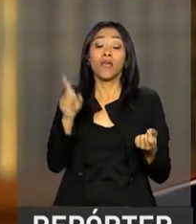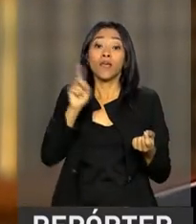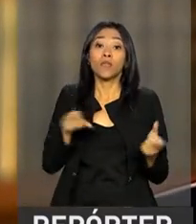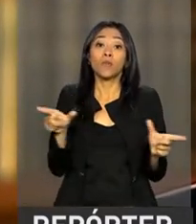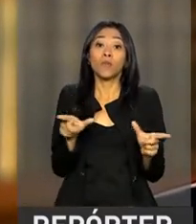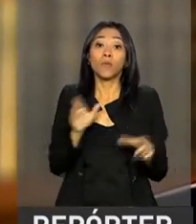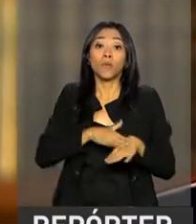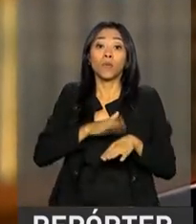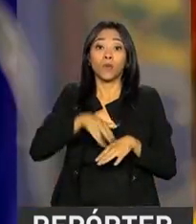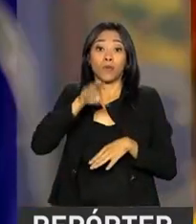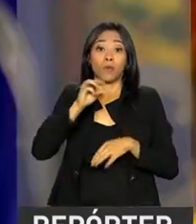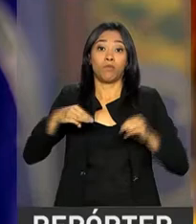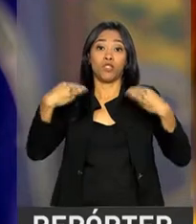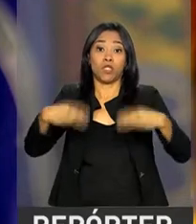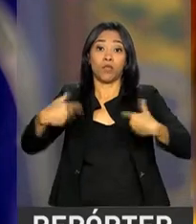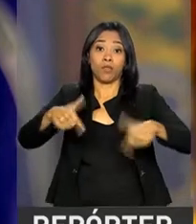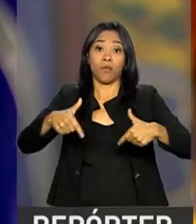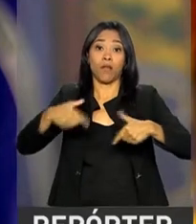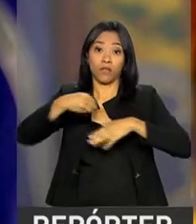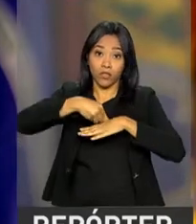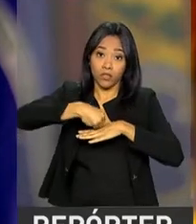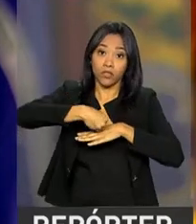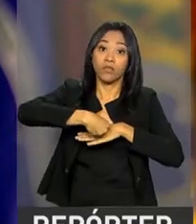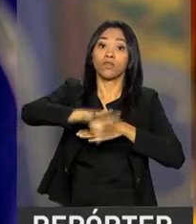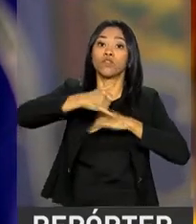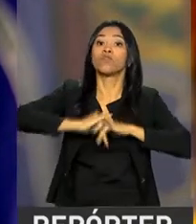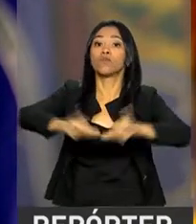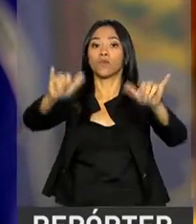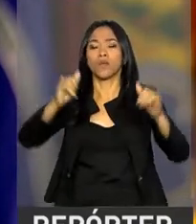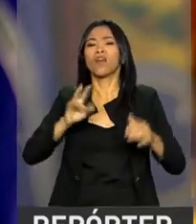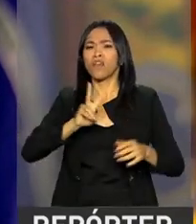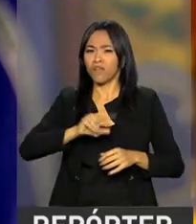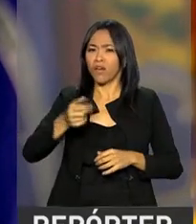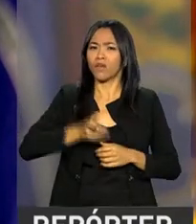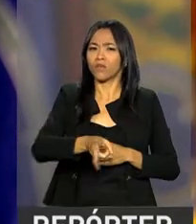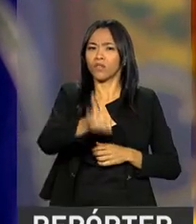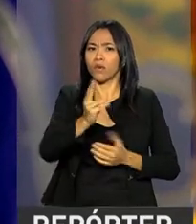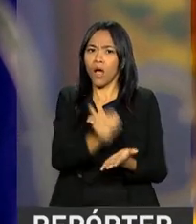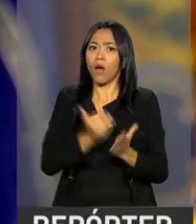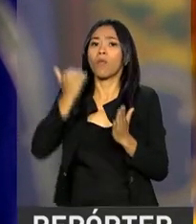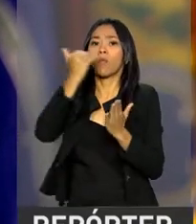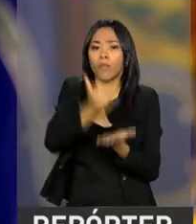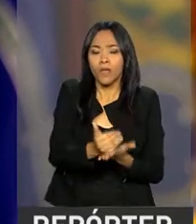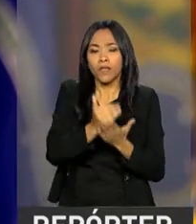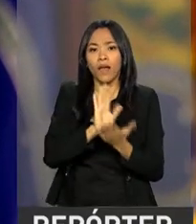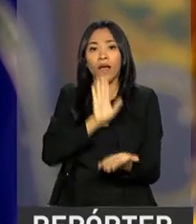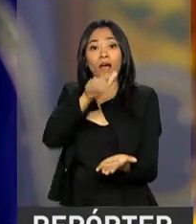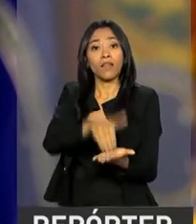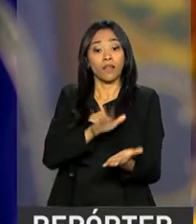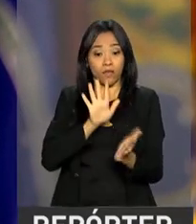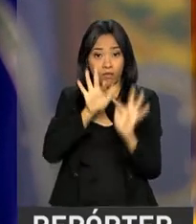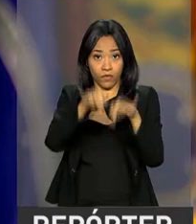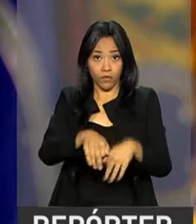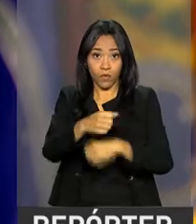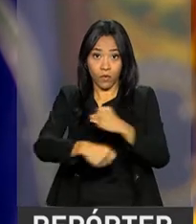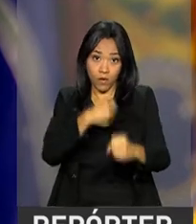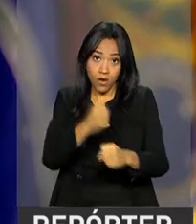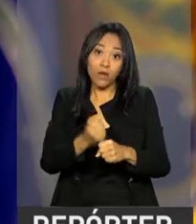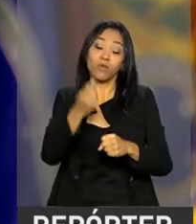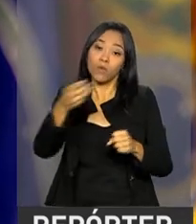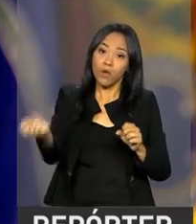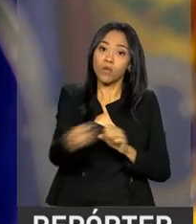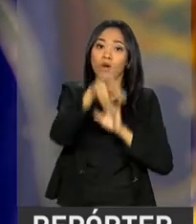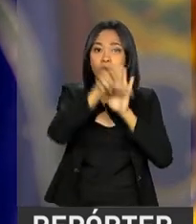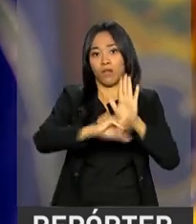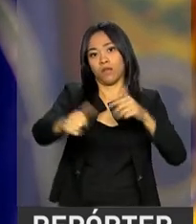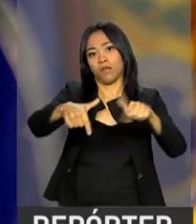ministério do trabalho e aumentaram até o final do ano com a entrada em vigor da nova lei trabalhista